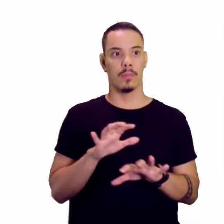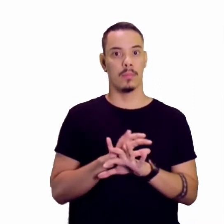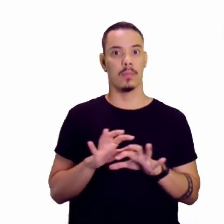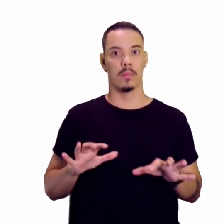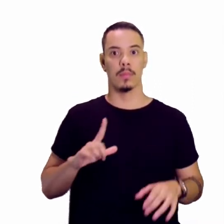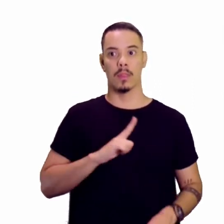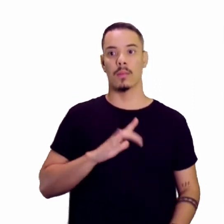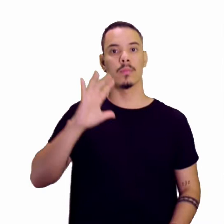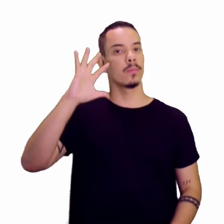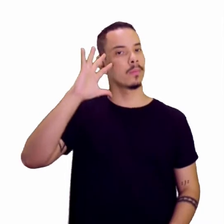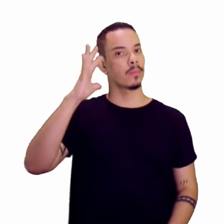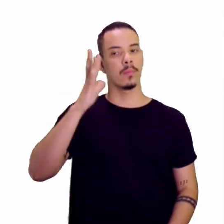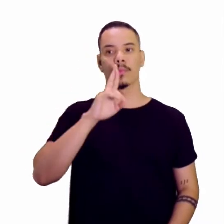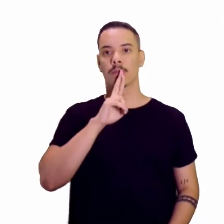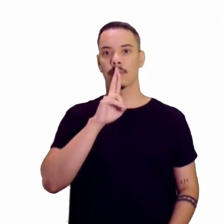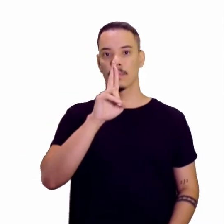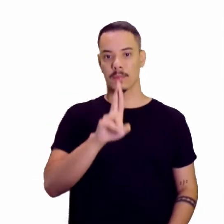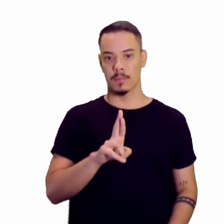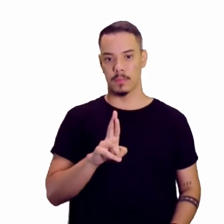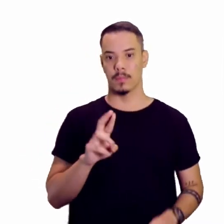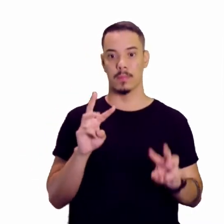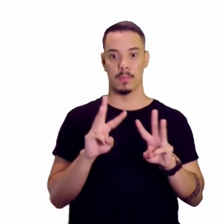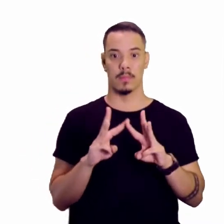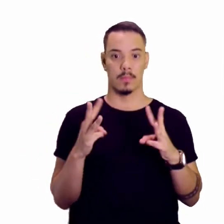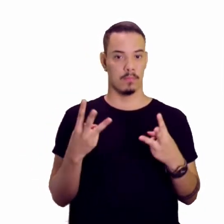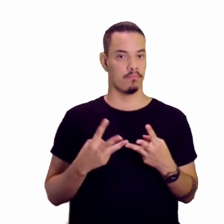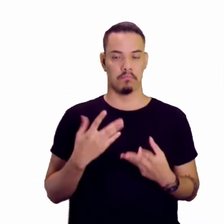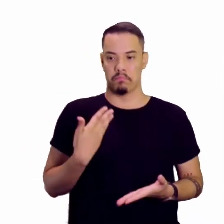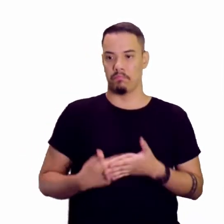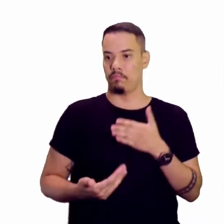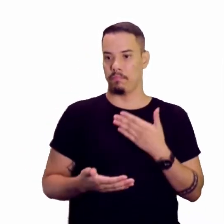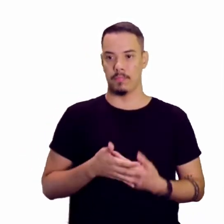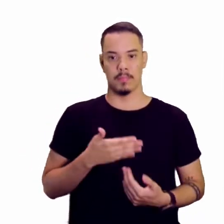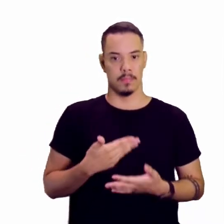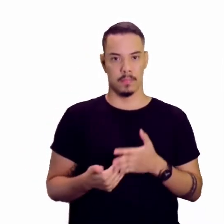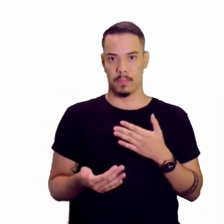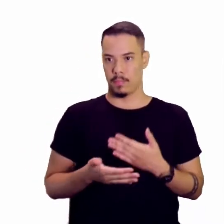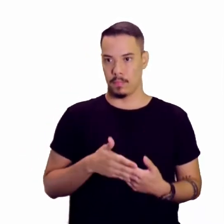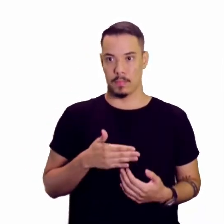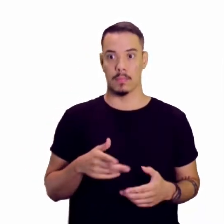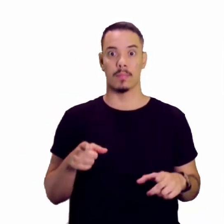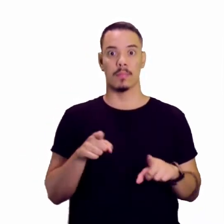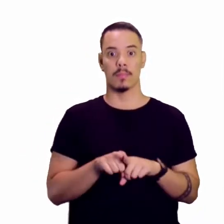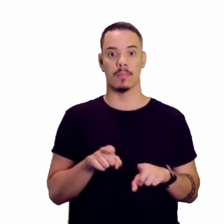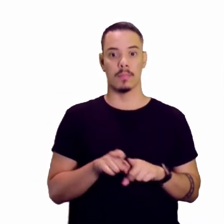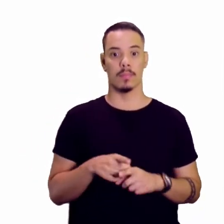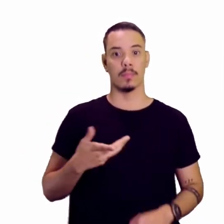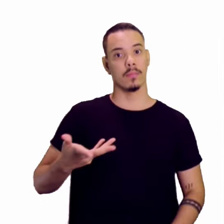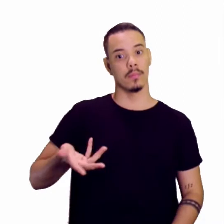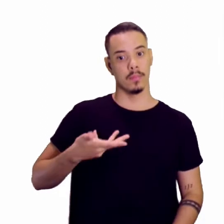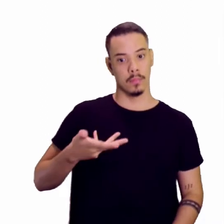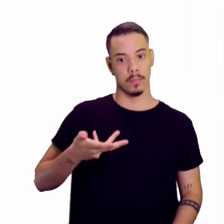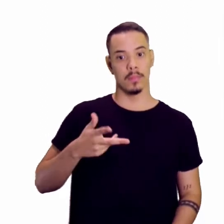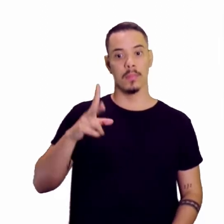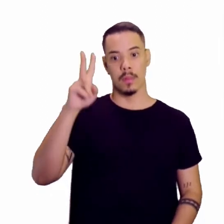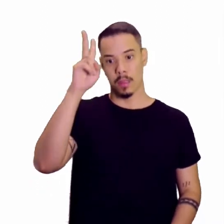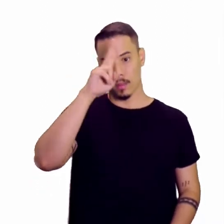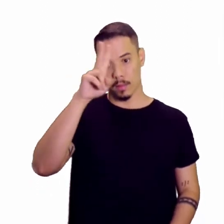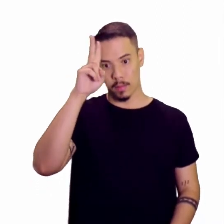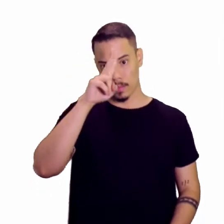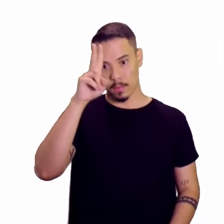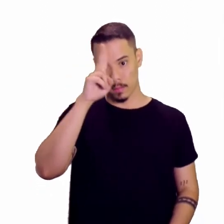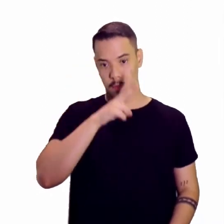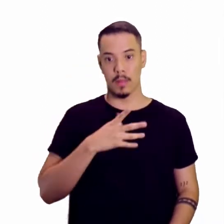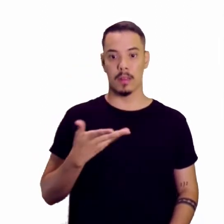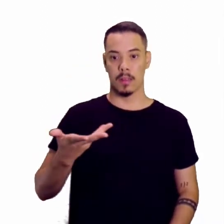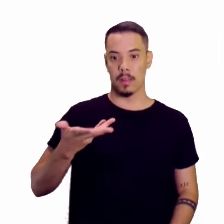força resultante. Massa, né? Qualquer massa, qualquer corpo. E aceleração. Lembrando que a